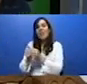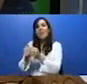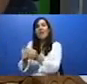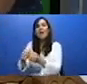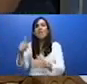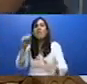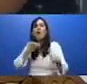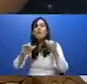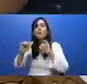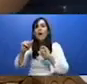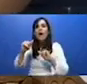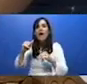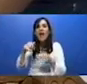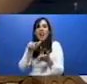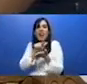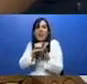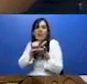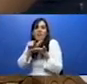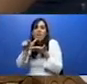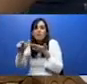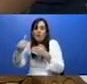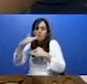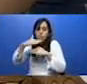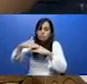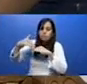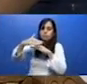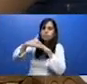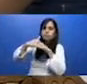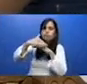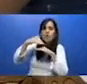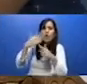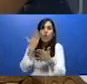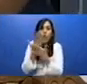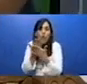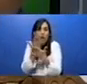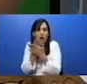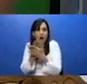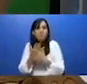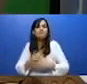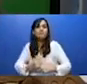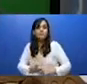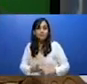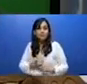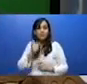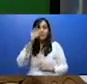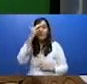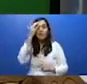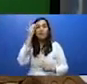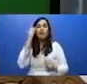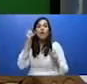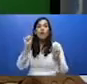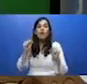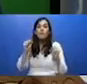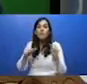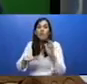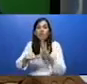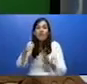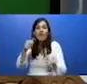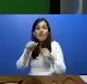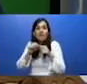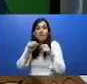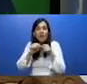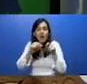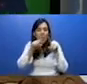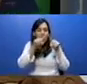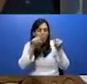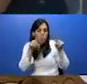fazer a limpeza desse fóssil, para estudar esse fóssil, tá? Muitas vezes também é feito um molde